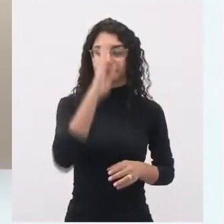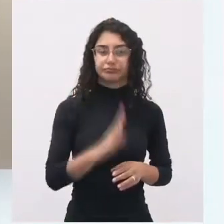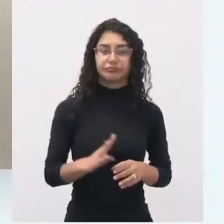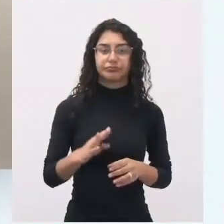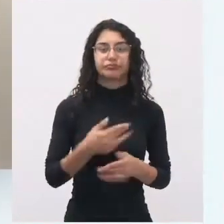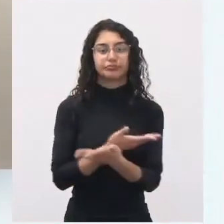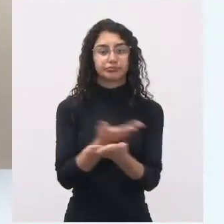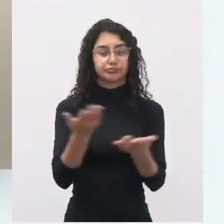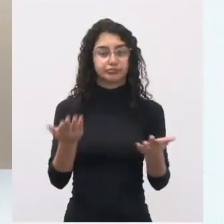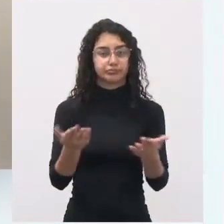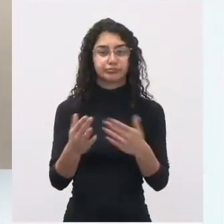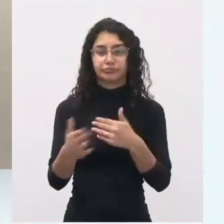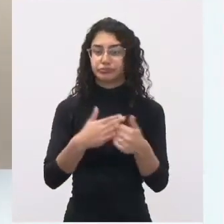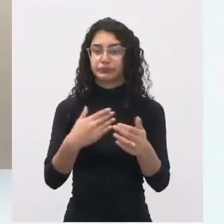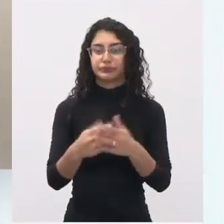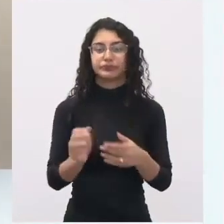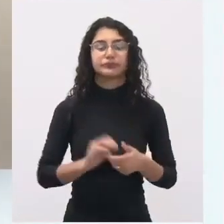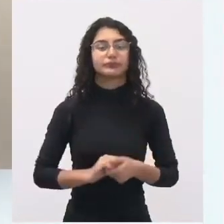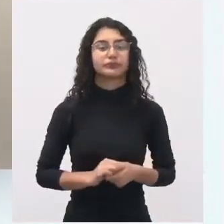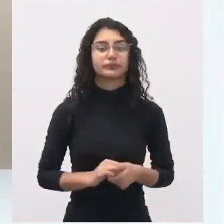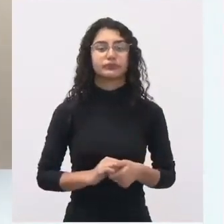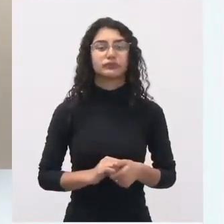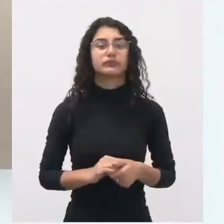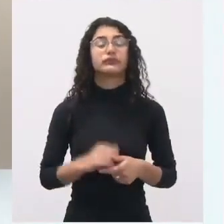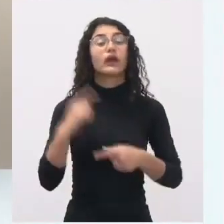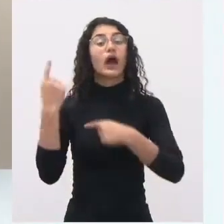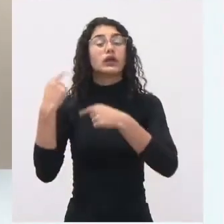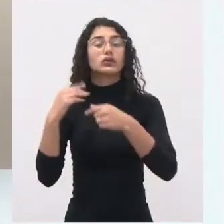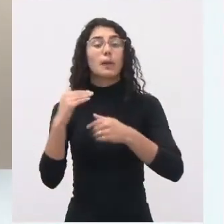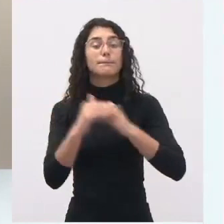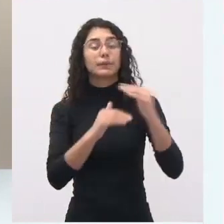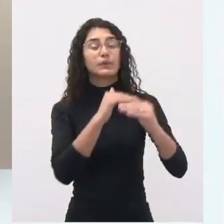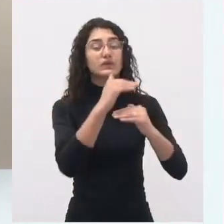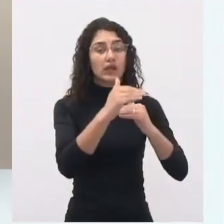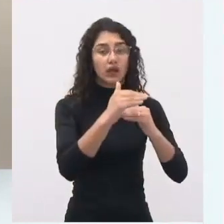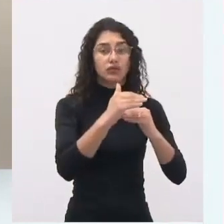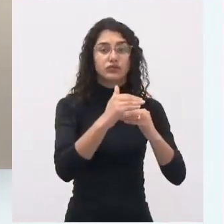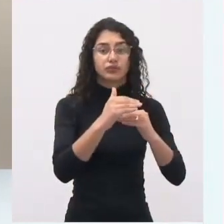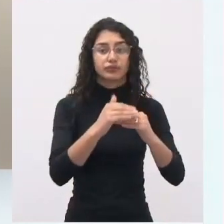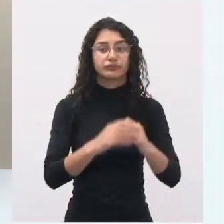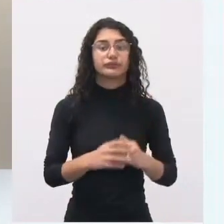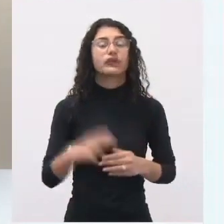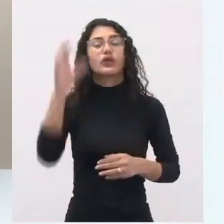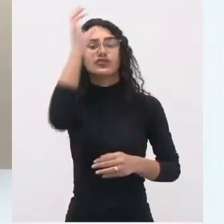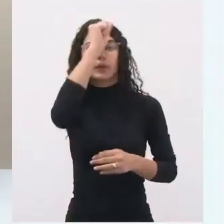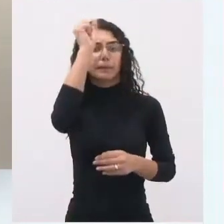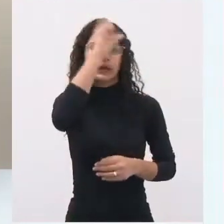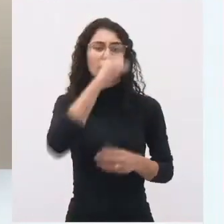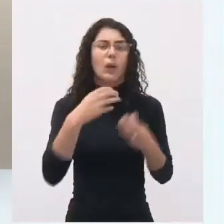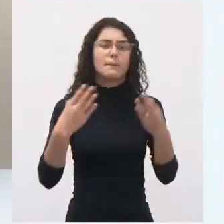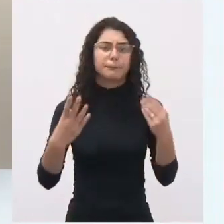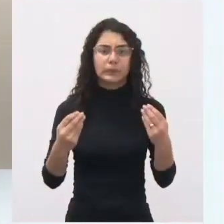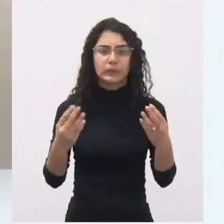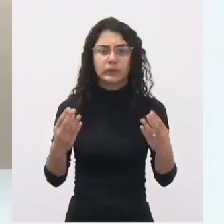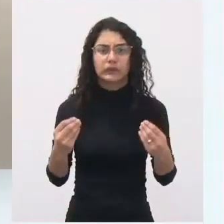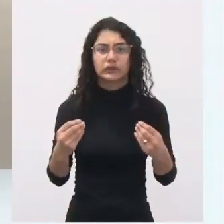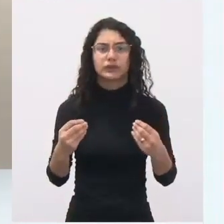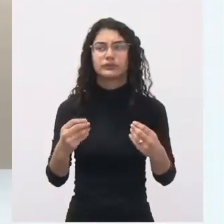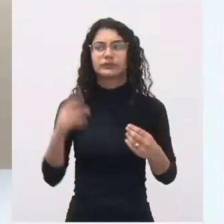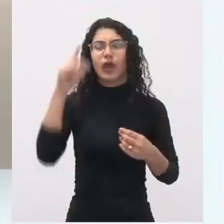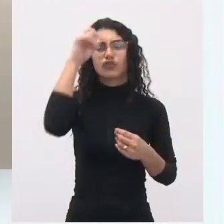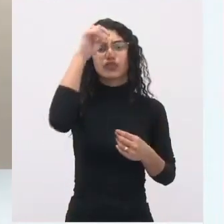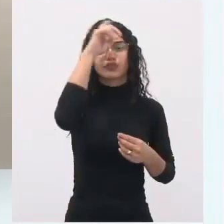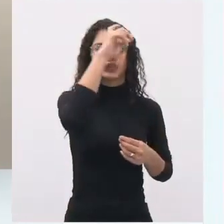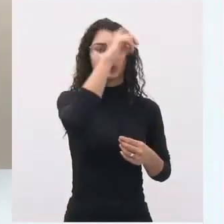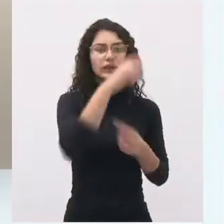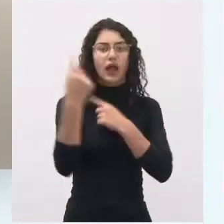no novaescola.org.br. Nesse processo de construção dos planos, a gente aprendeu bastante sobre as dificuldades,